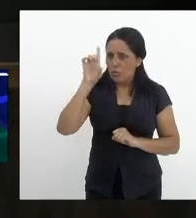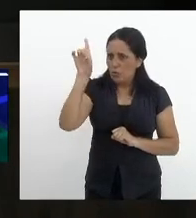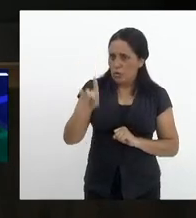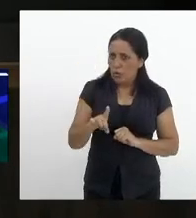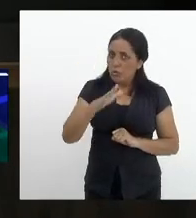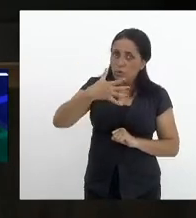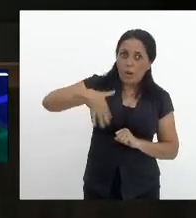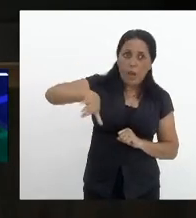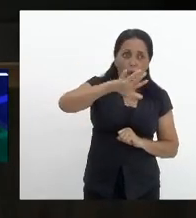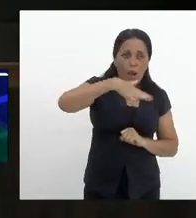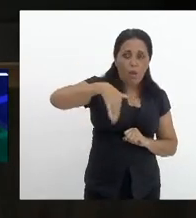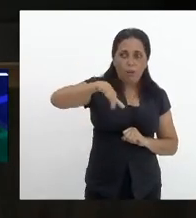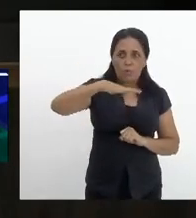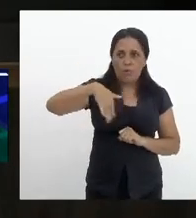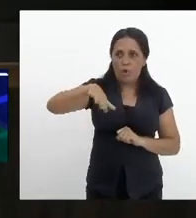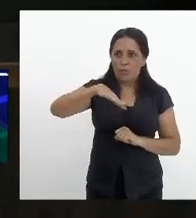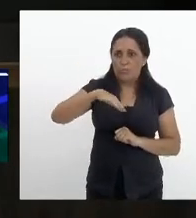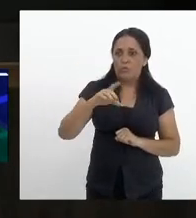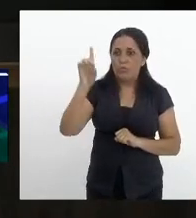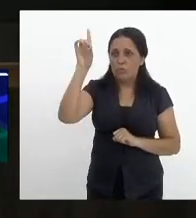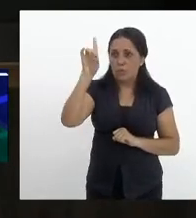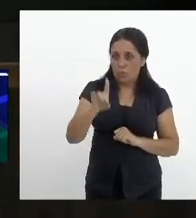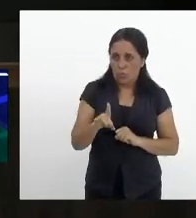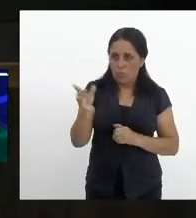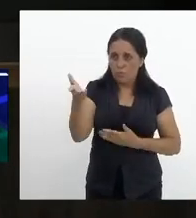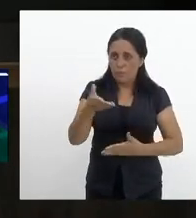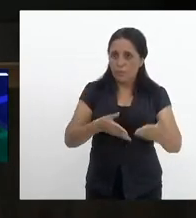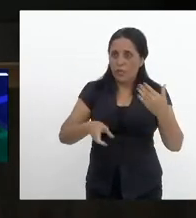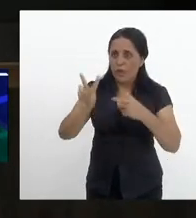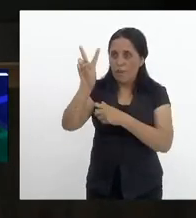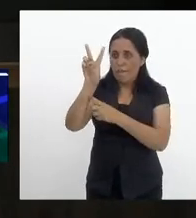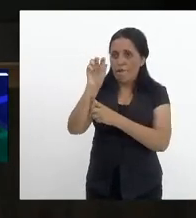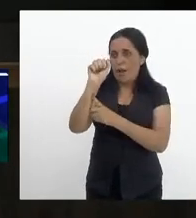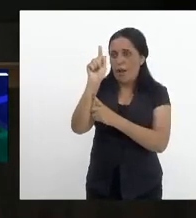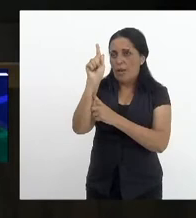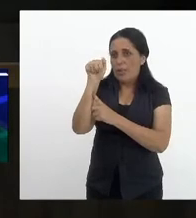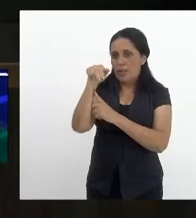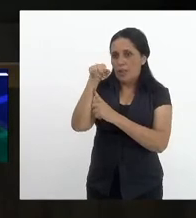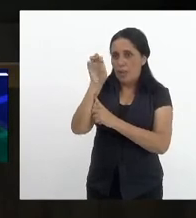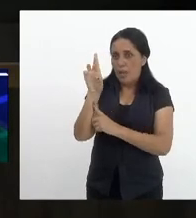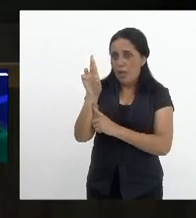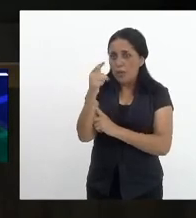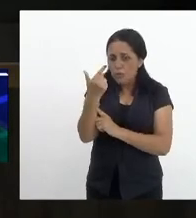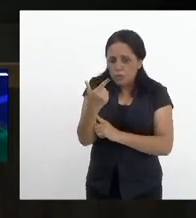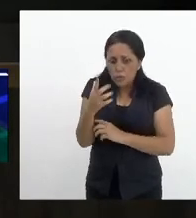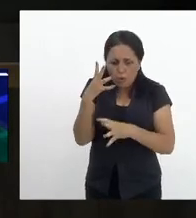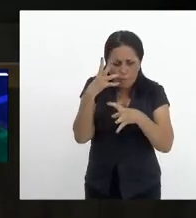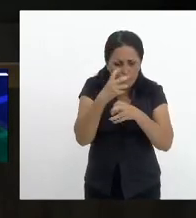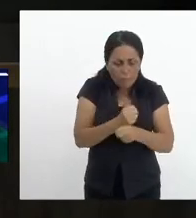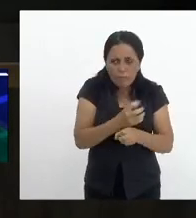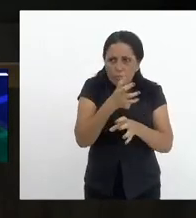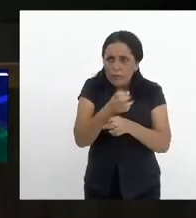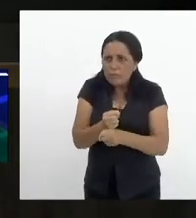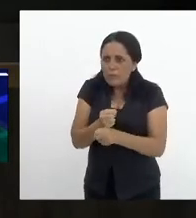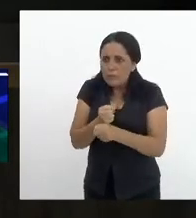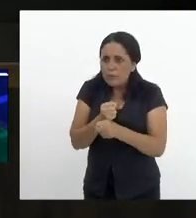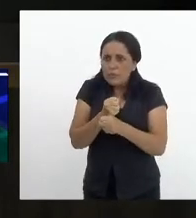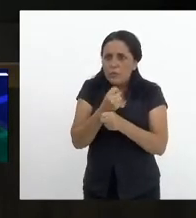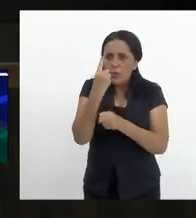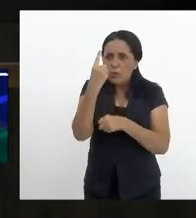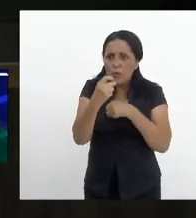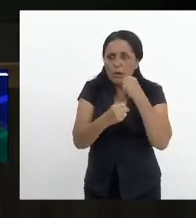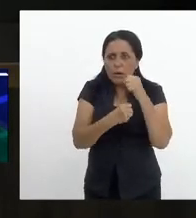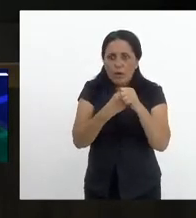nosso diretor-geral, diretor de harmonia, Wagner Victor, ele tem que fazer de novo uma cotação um ano